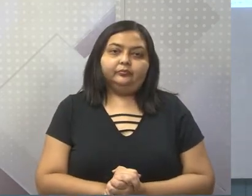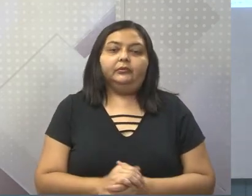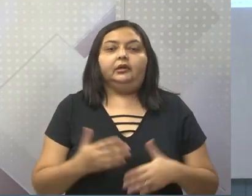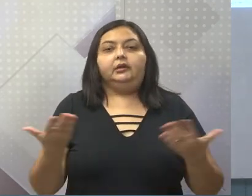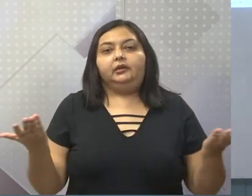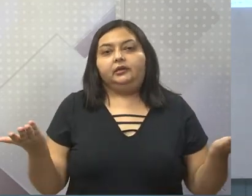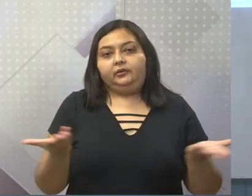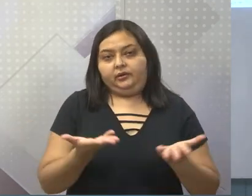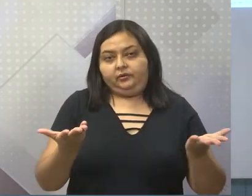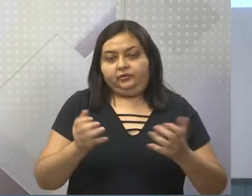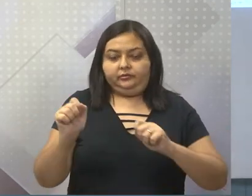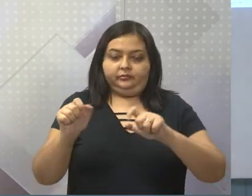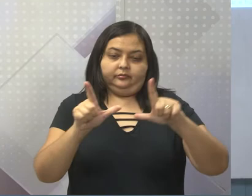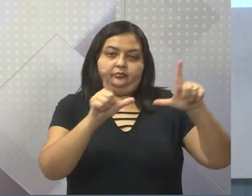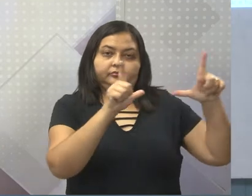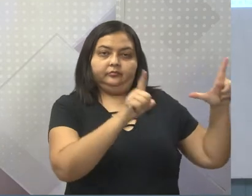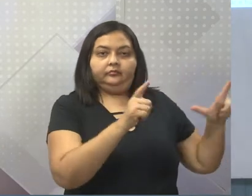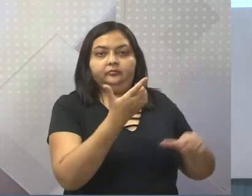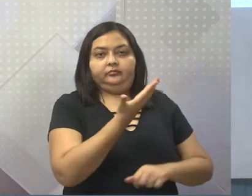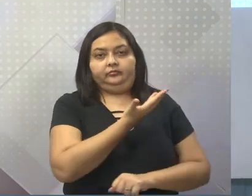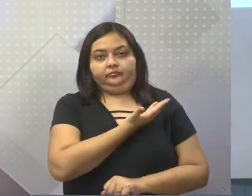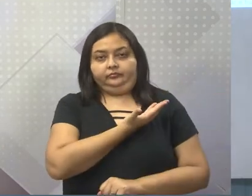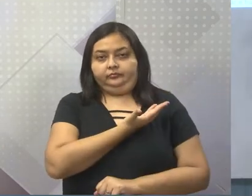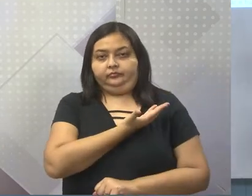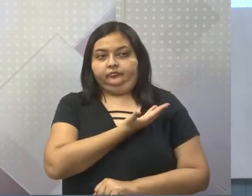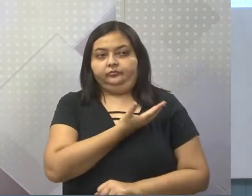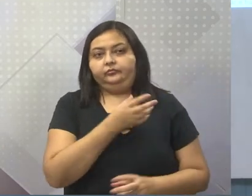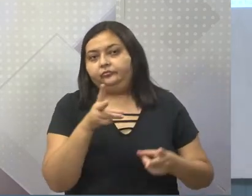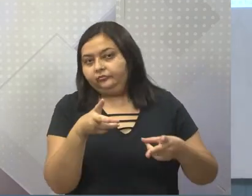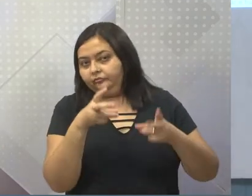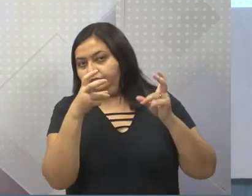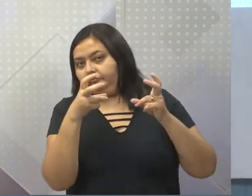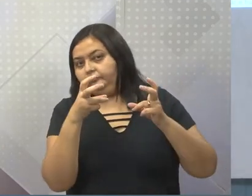voltar aqui para o slide. Olha só. Aqui, observa aqui.